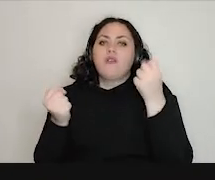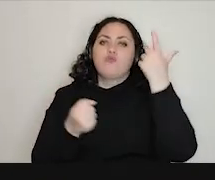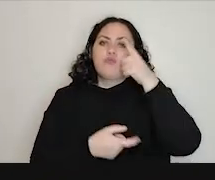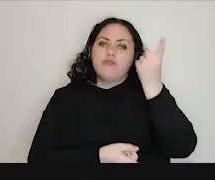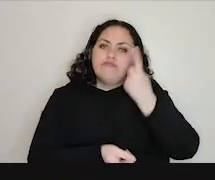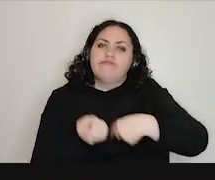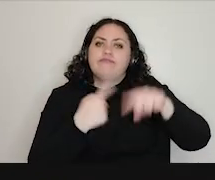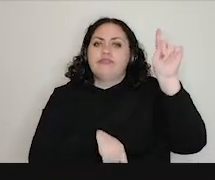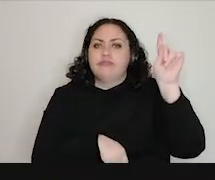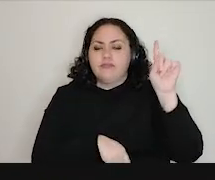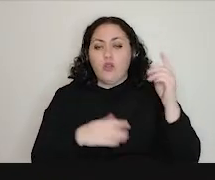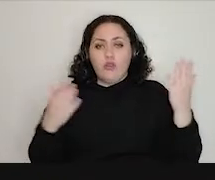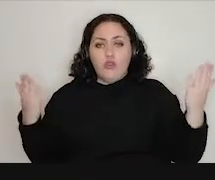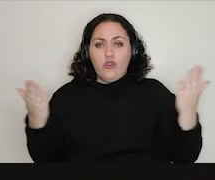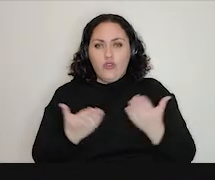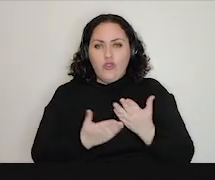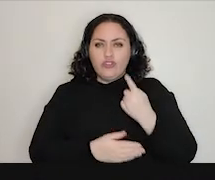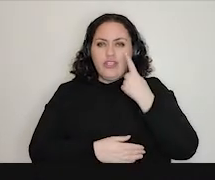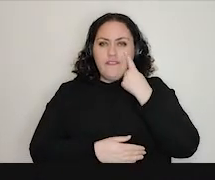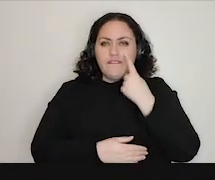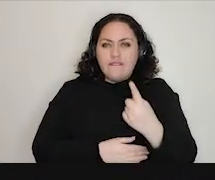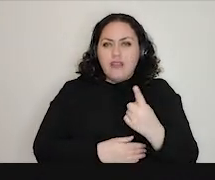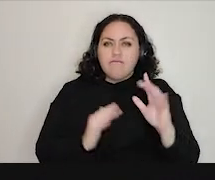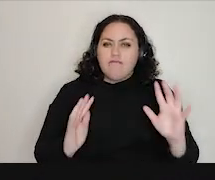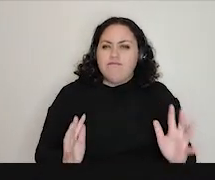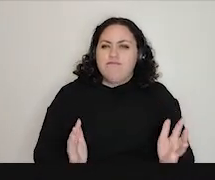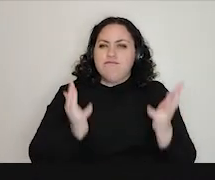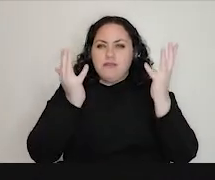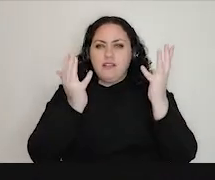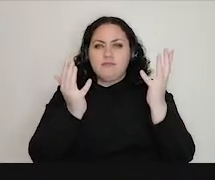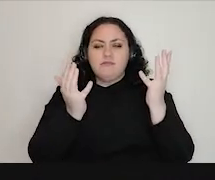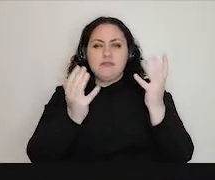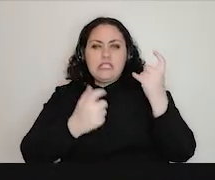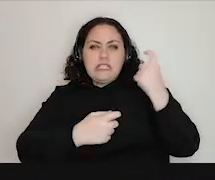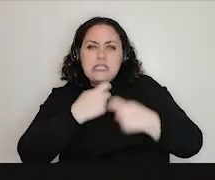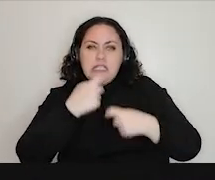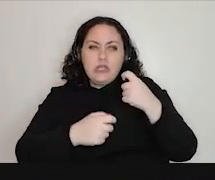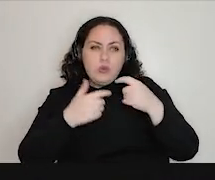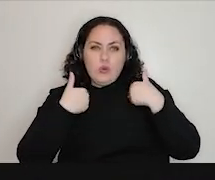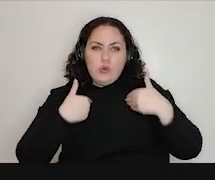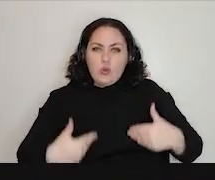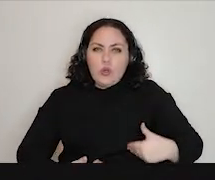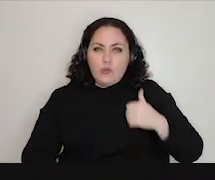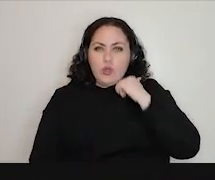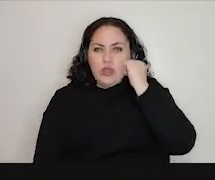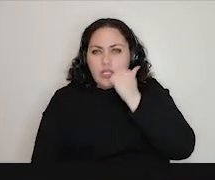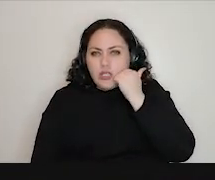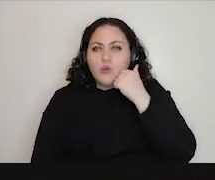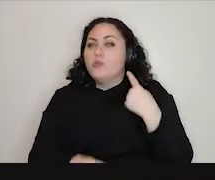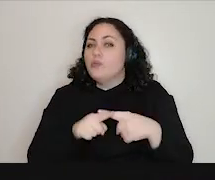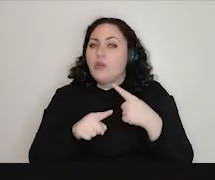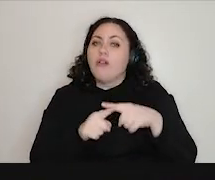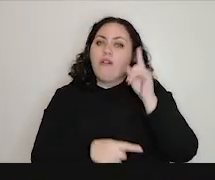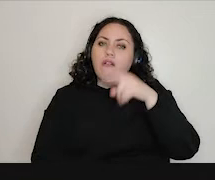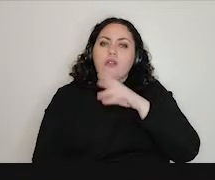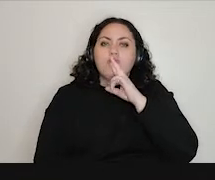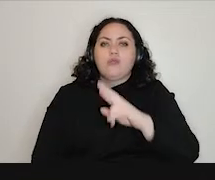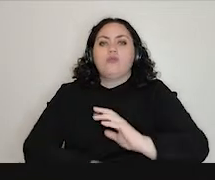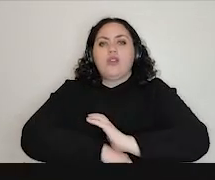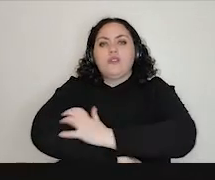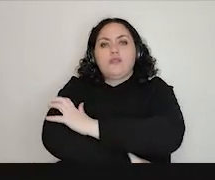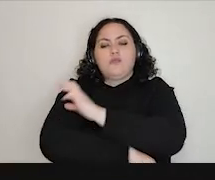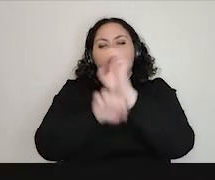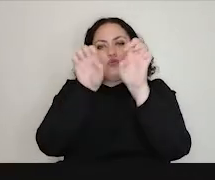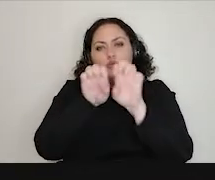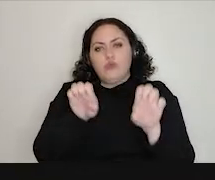hoje em relação à hipersexualização do corpo negro é o resultado do racismo estrutural. Porque qual é a ideia,